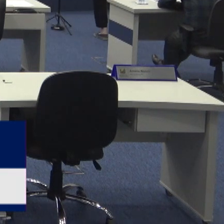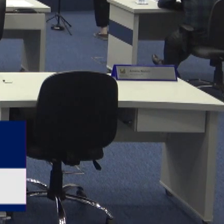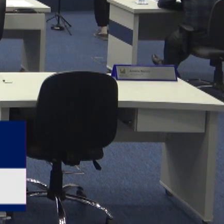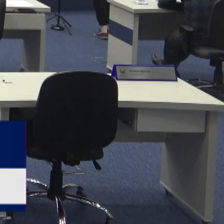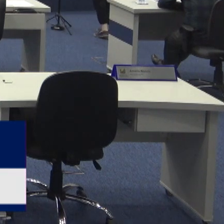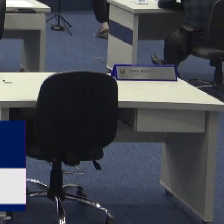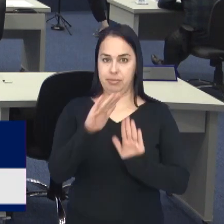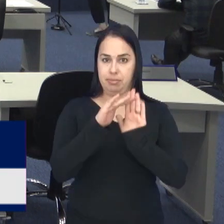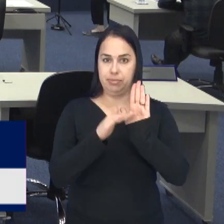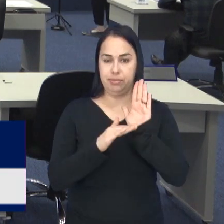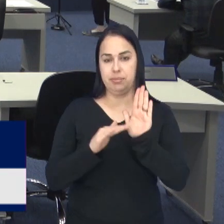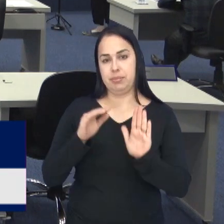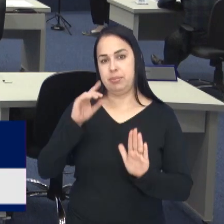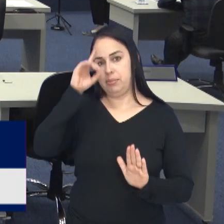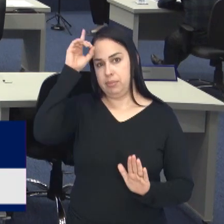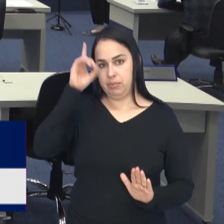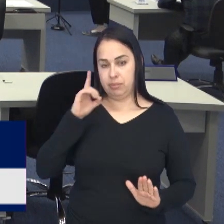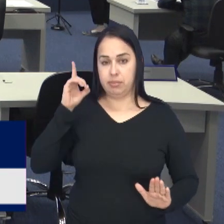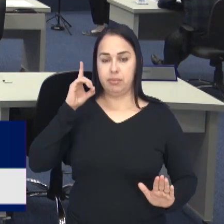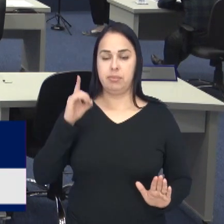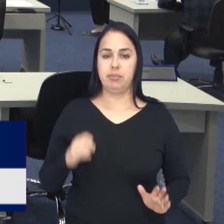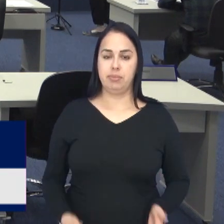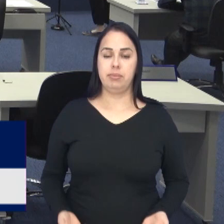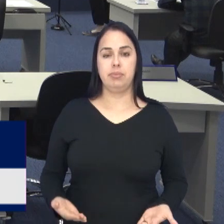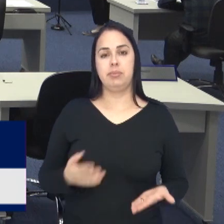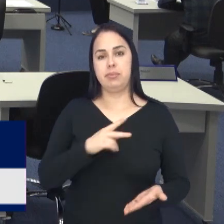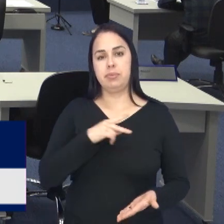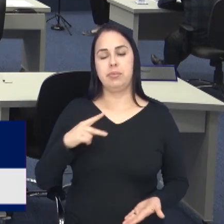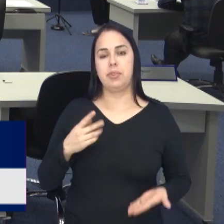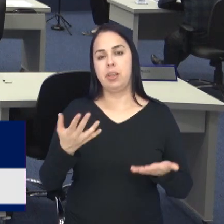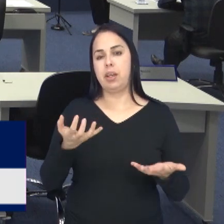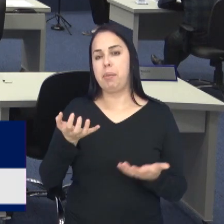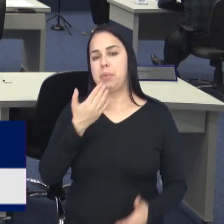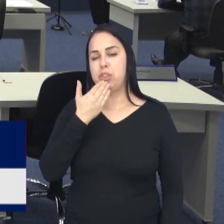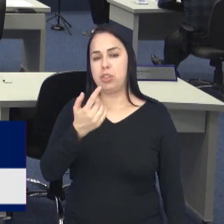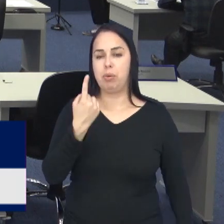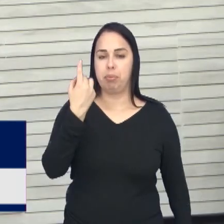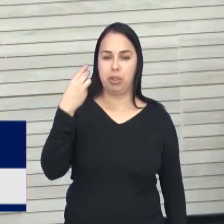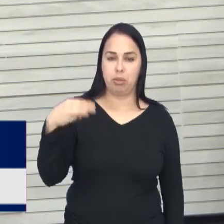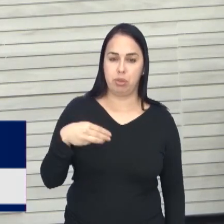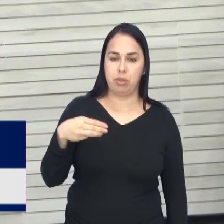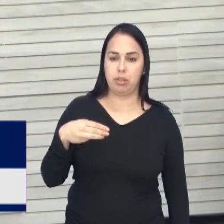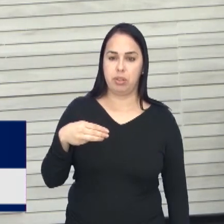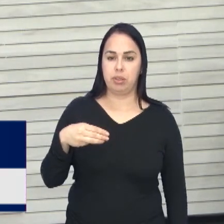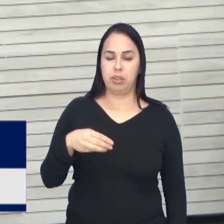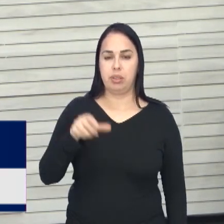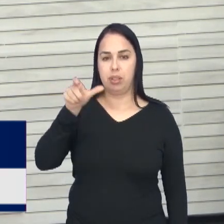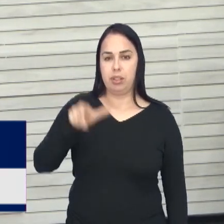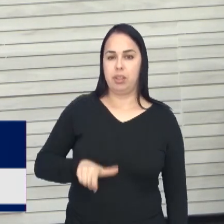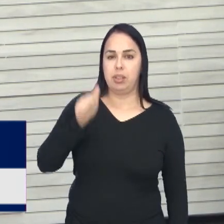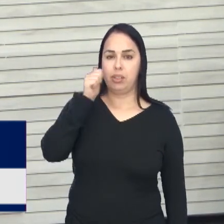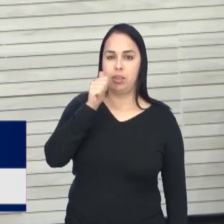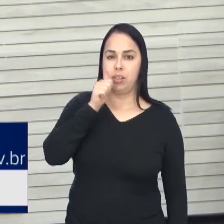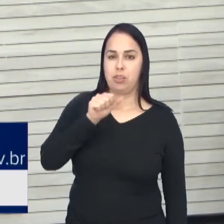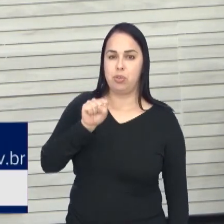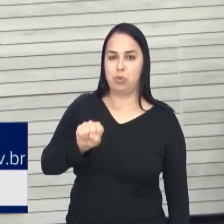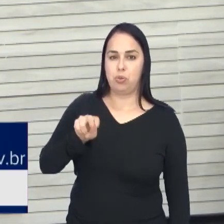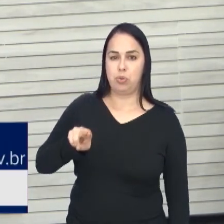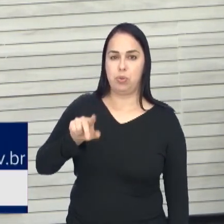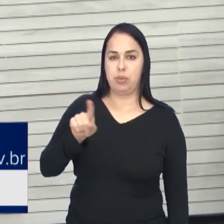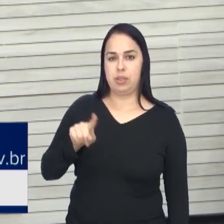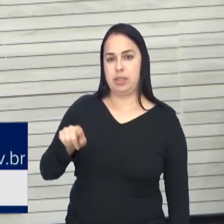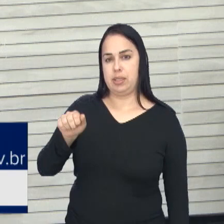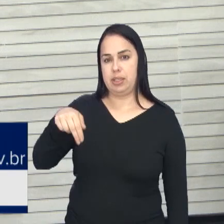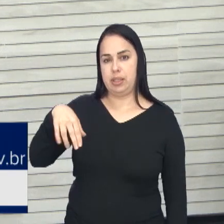Questão de ordem, a vereadora Dulce Rita. Senhor presidente, também queria pedir 1 minuto de silêncio para a senhora Suzana Veloso Braga